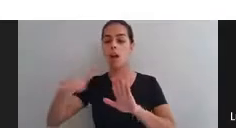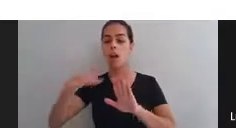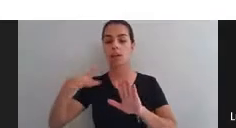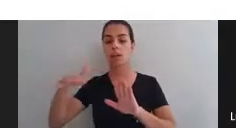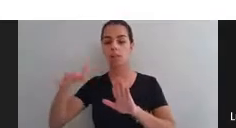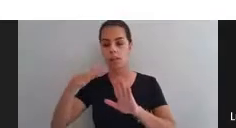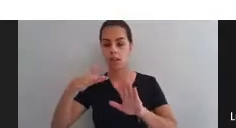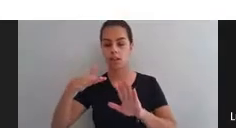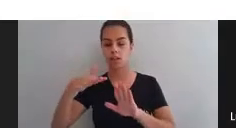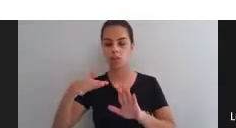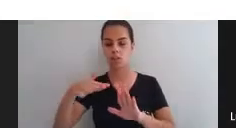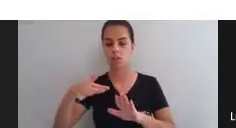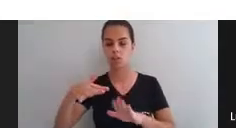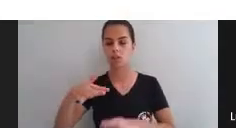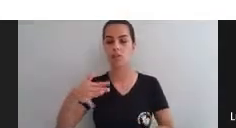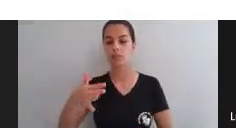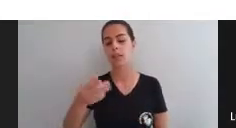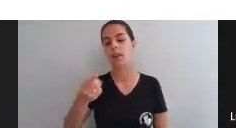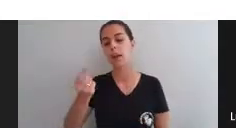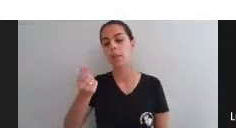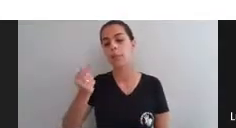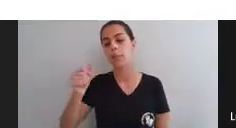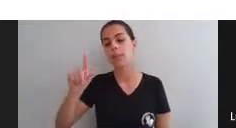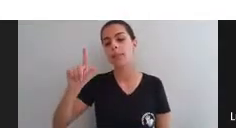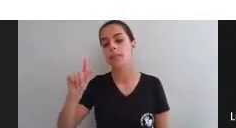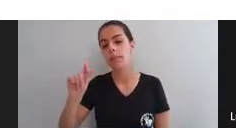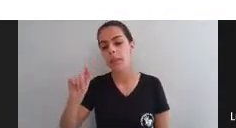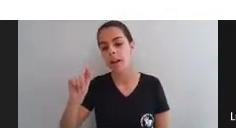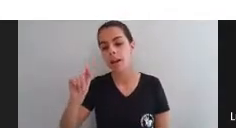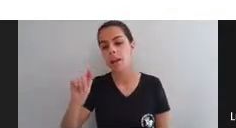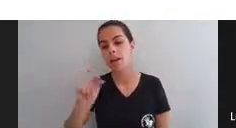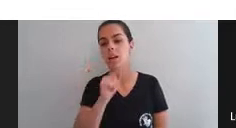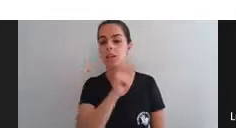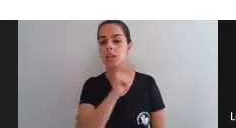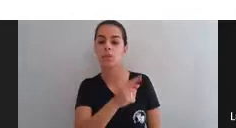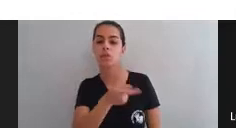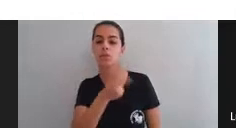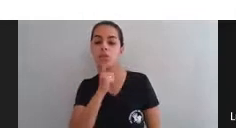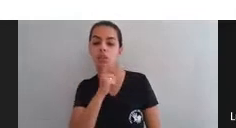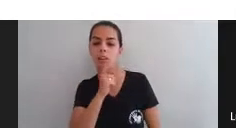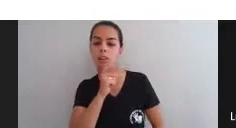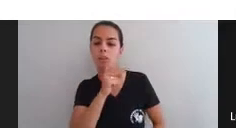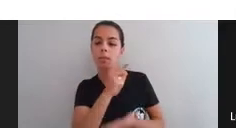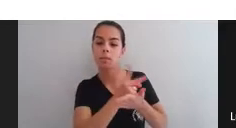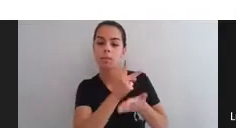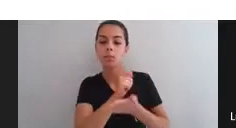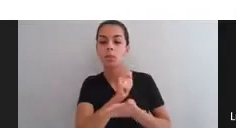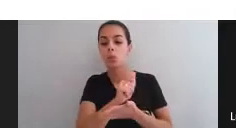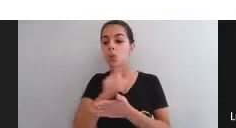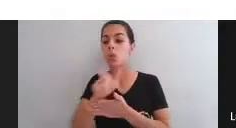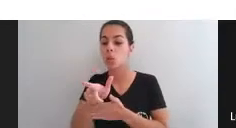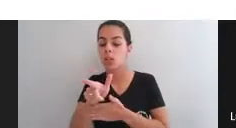barato manter a temperatura da geladeira do que do freezer. Era isso que eu queria falar, desculpa.